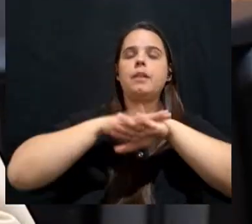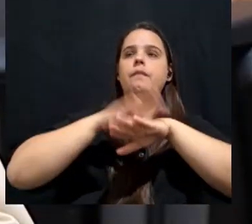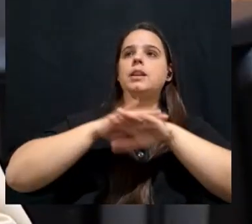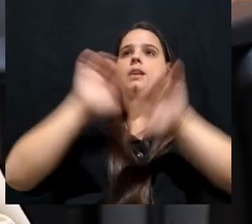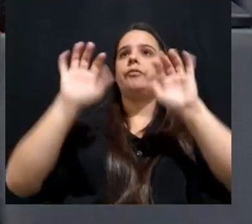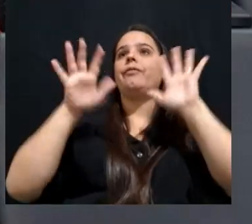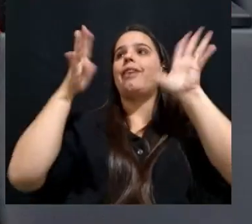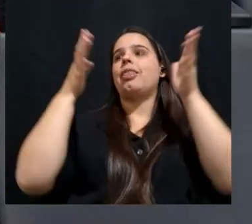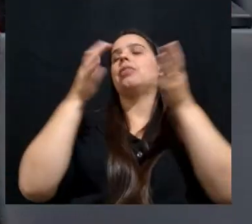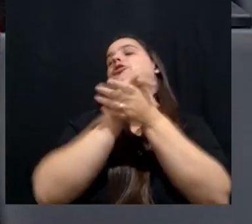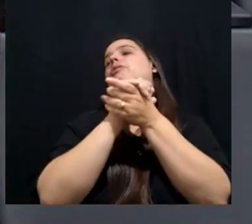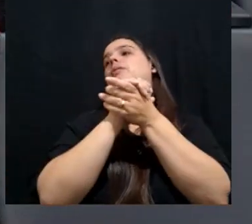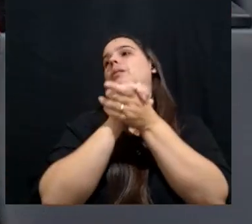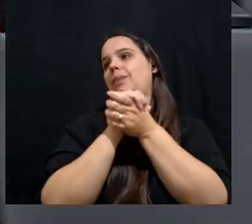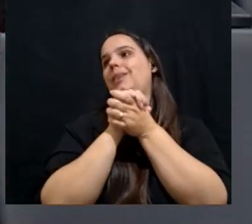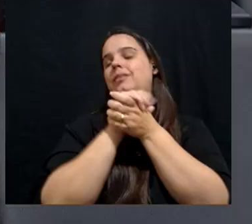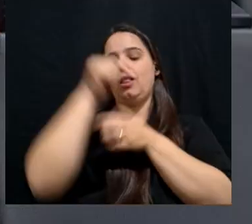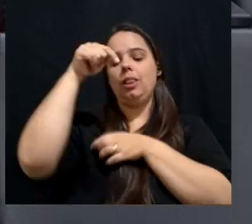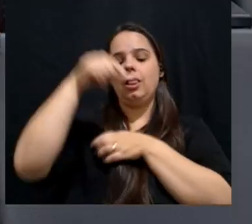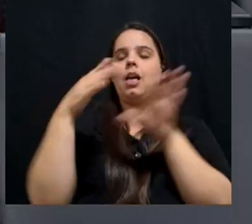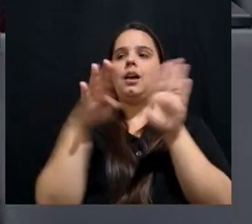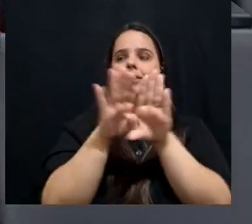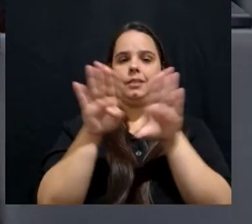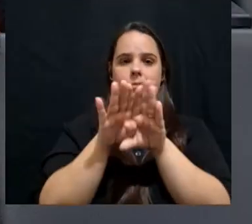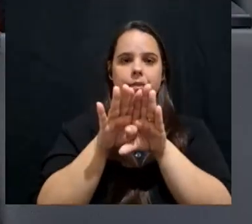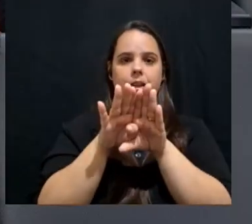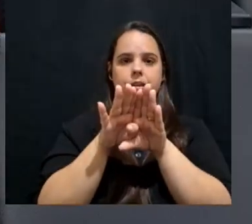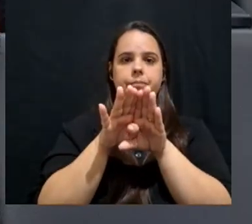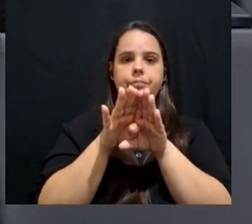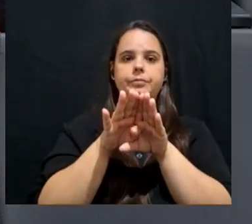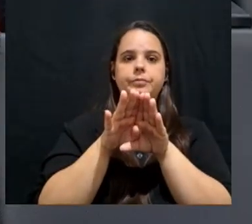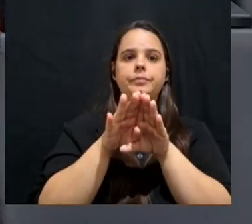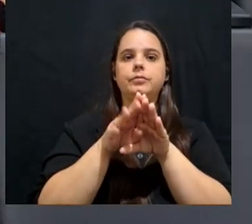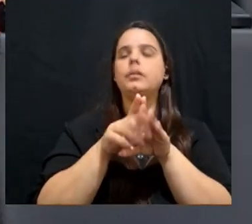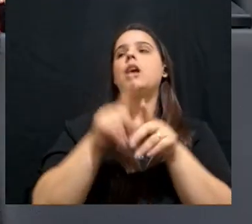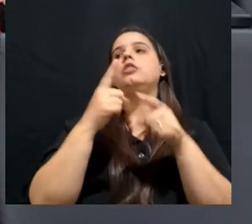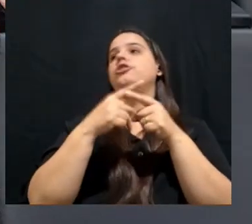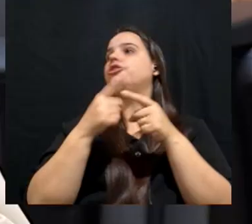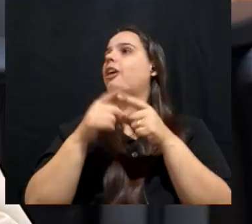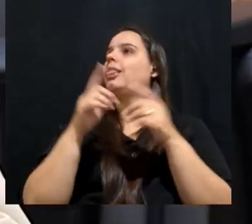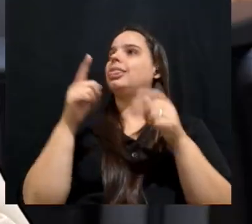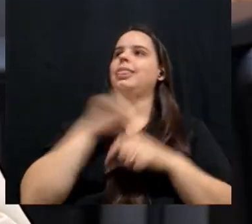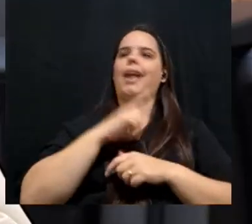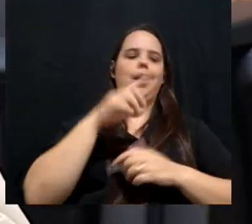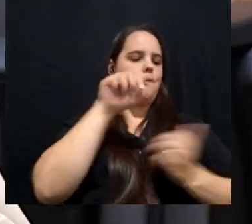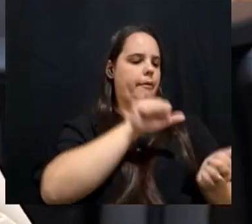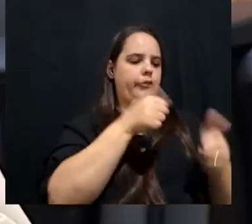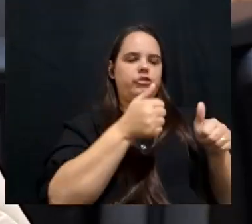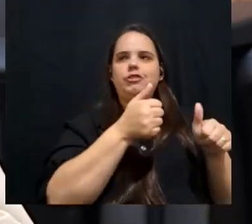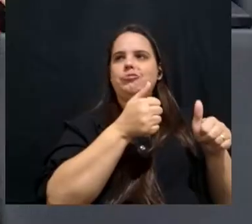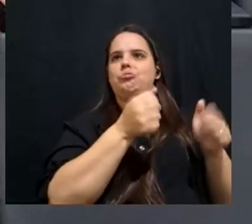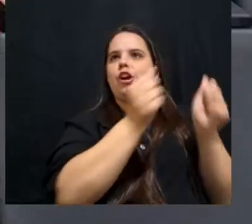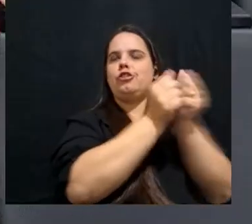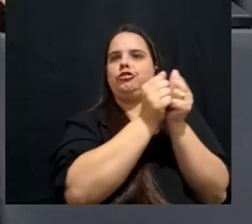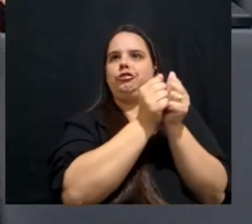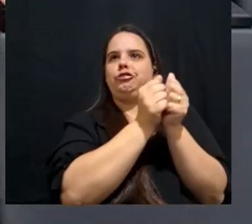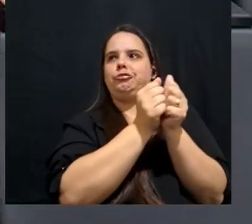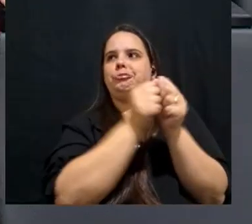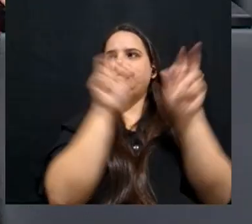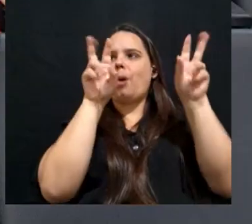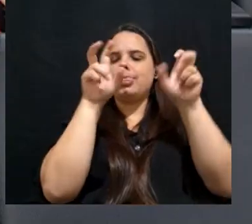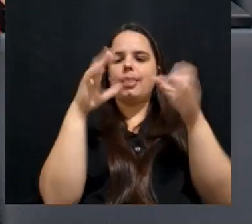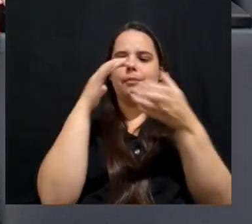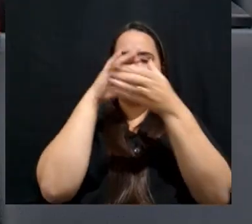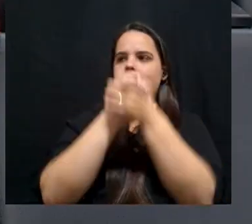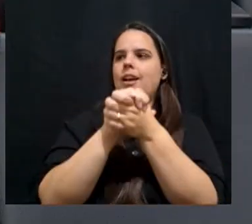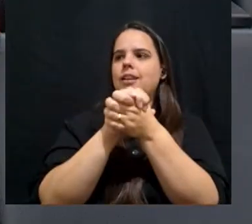Parque Ecológico. Então, olha, já tendo batistério, depois já junta tudo. Aí já completou. Já completa ali o